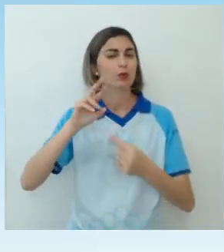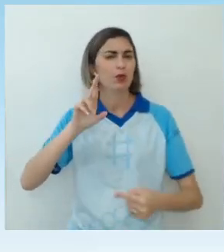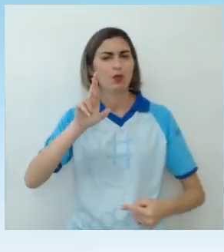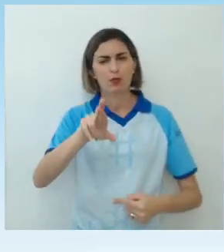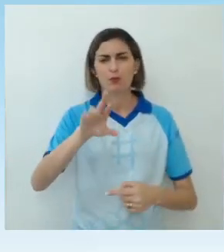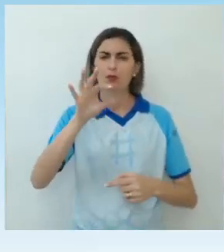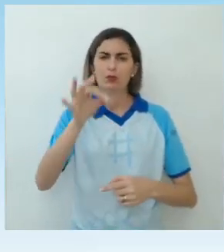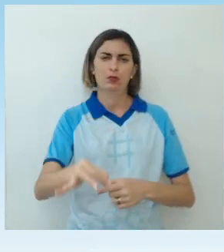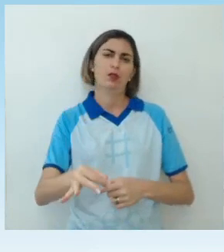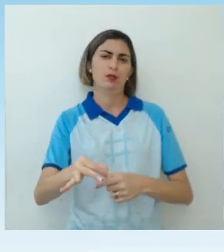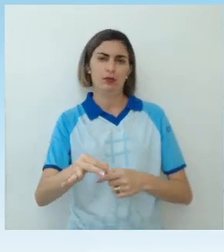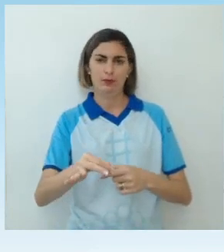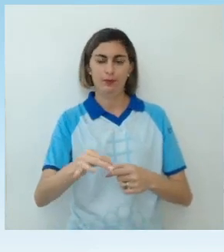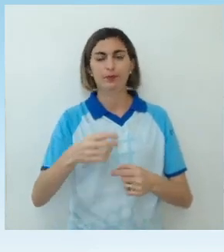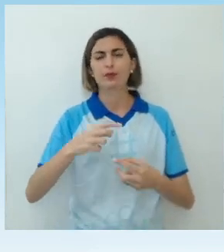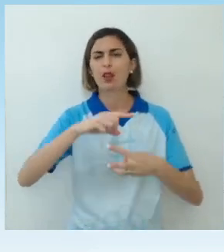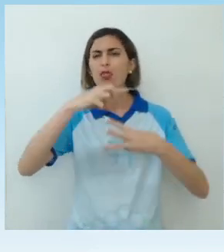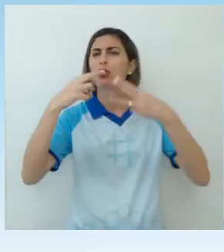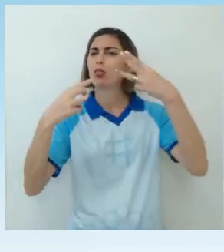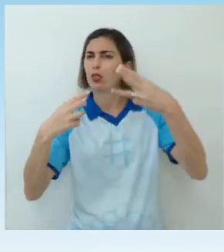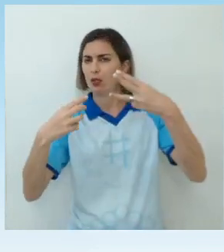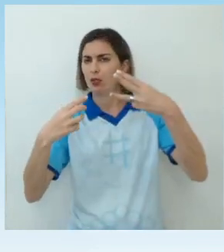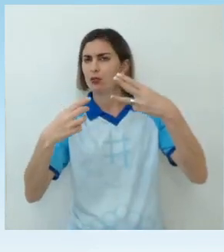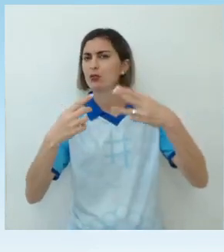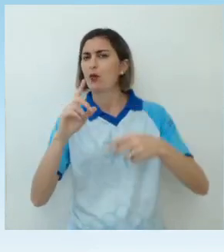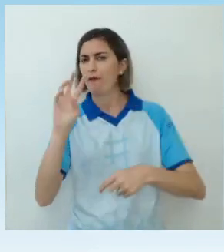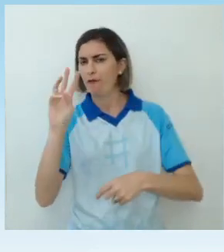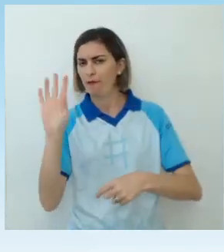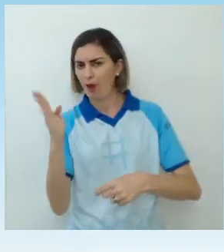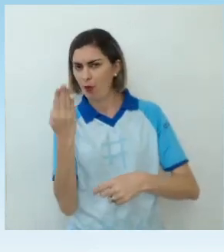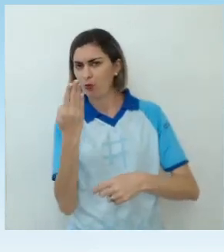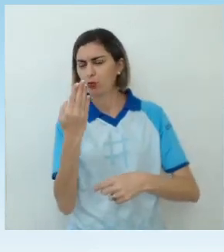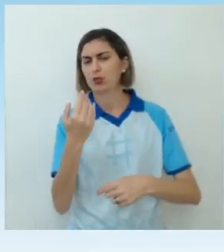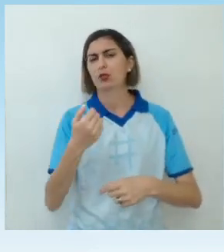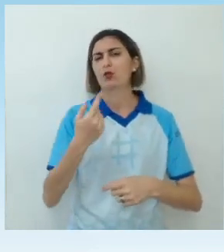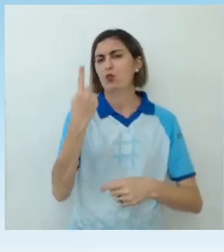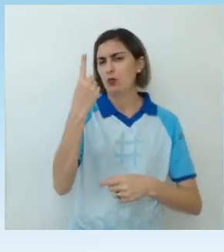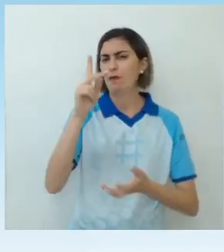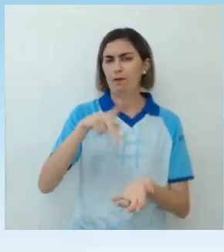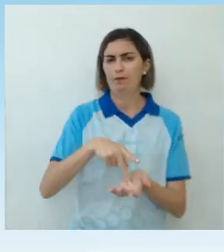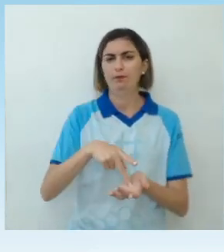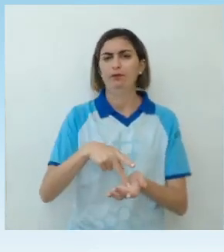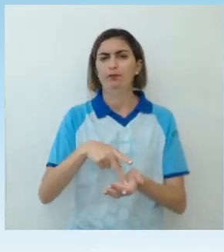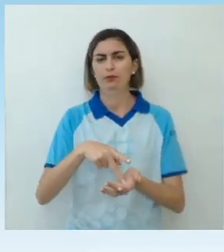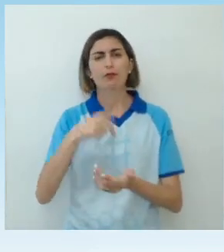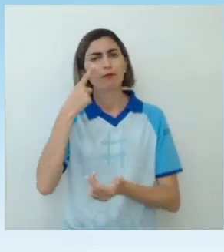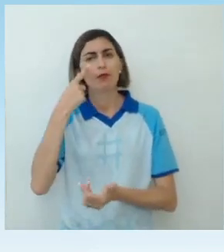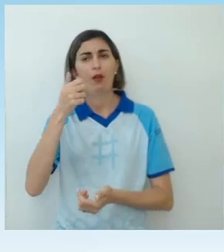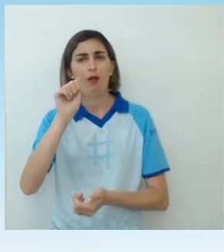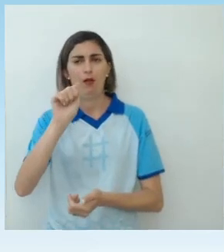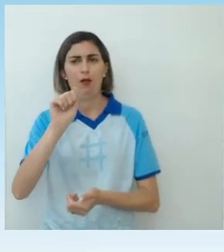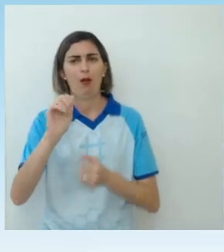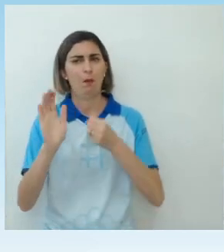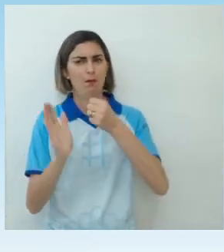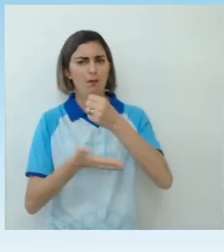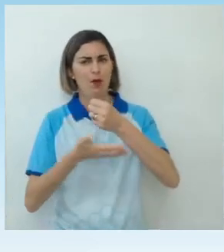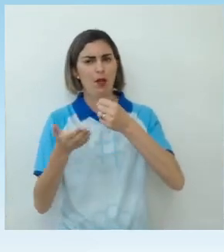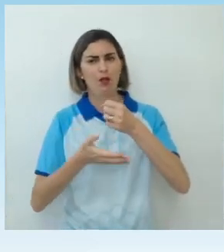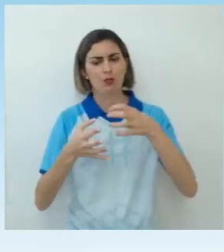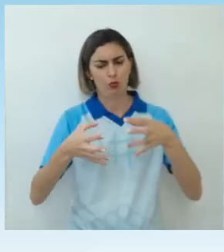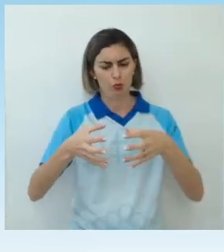alternativa correta. Então, 3 alternativas aí são falsas, uma verdadeira. Veja o que diz a letra A. A